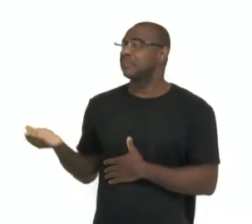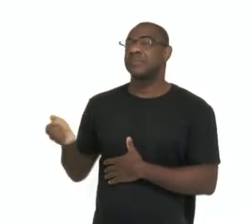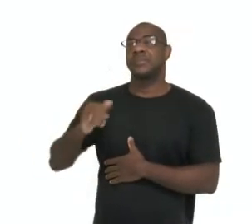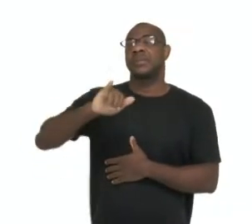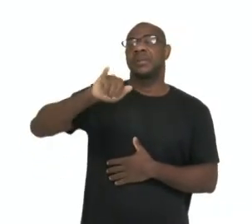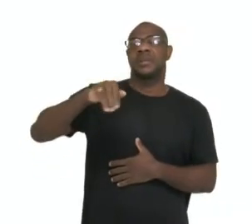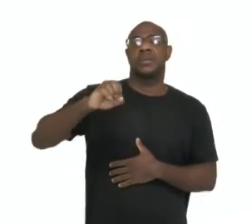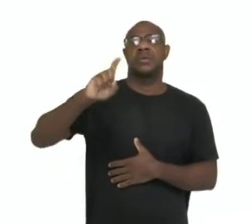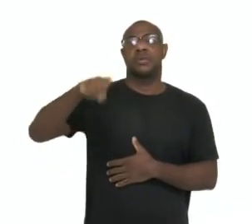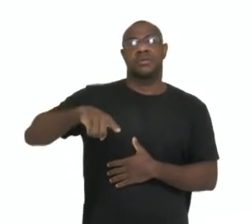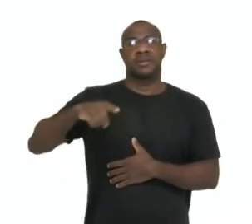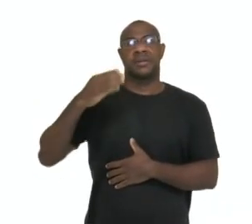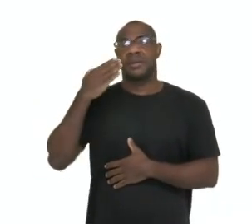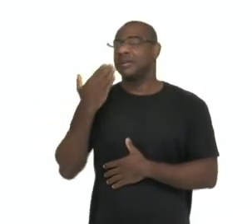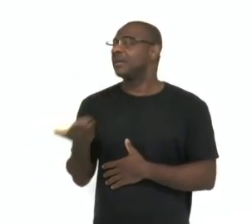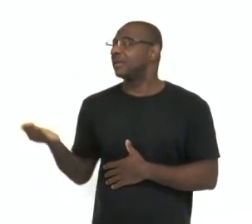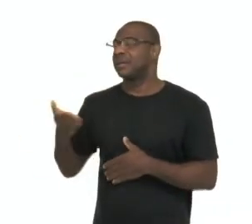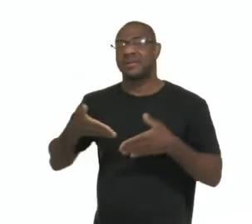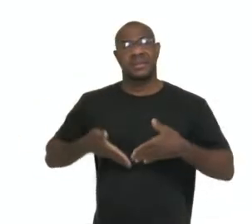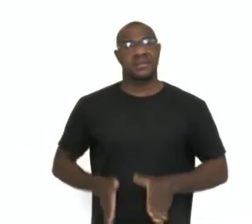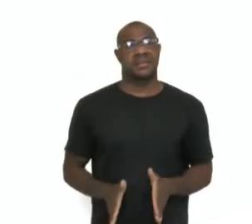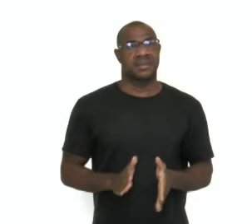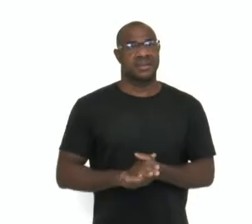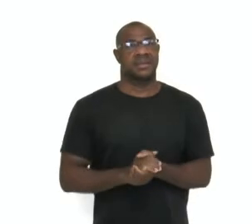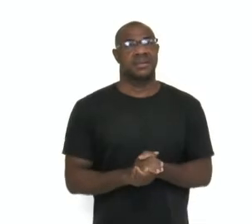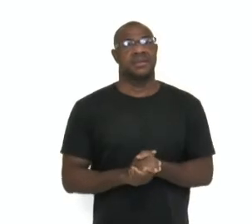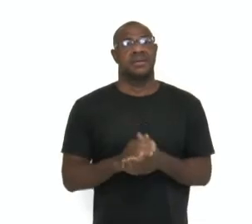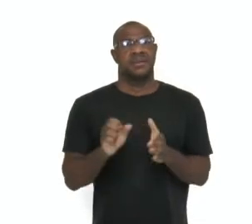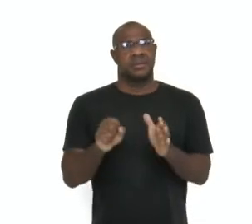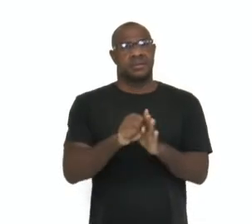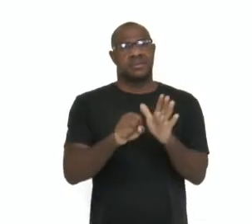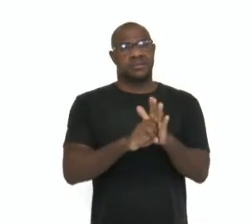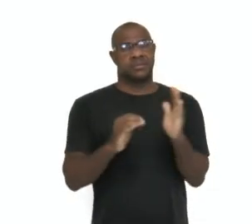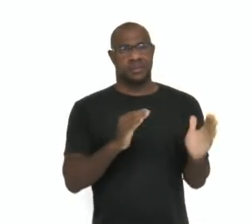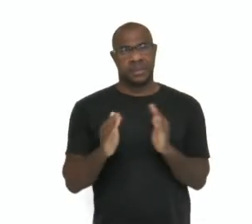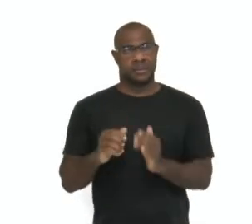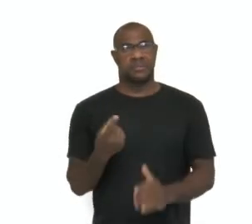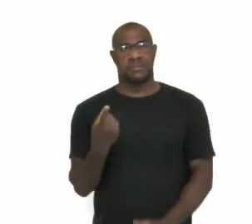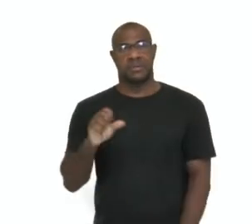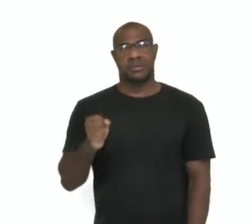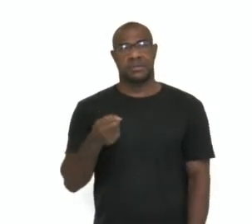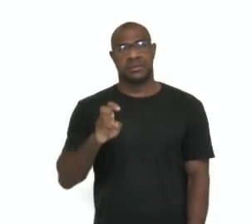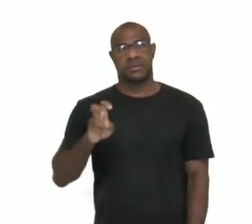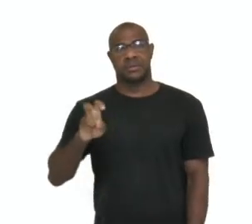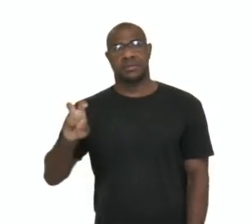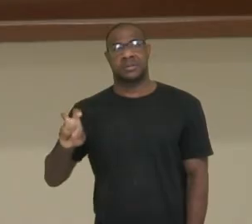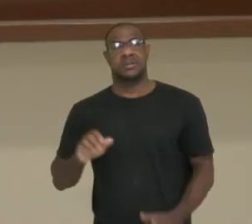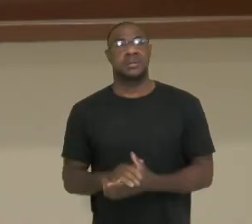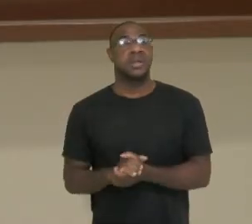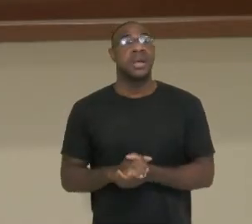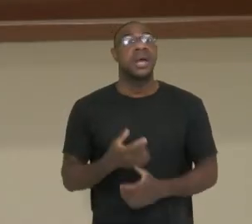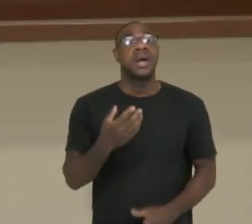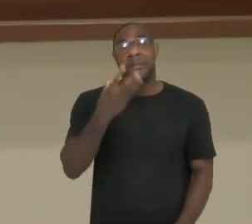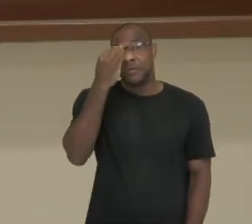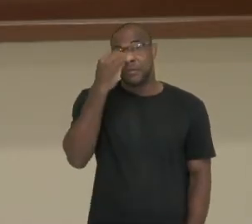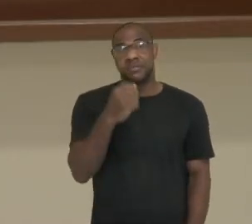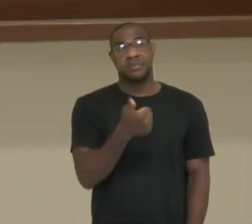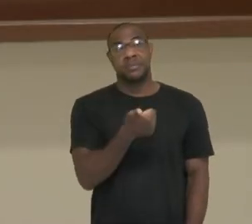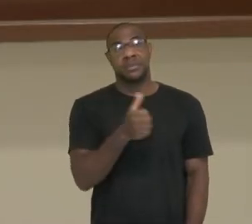Bernardes Pedra, que nasceu na década da Lei dos Sexagenários. Essa é uma fotografia de